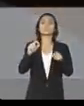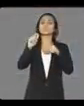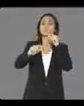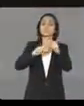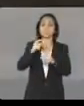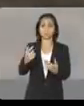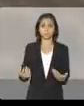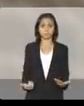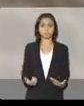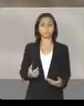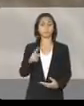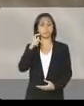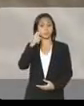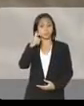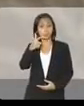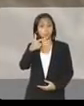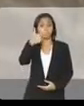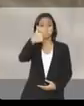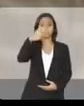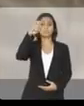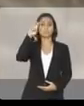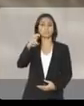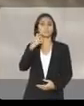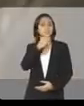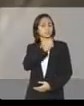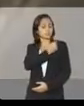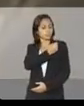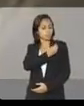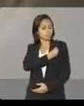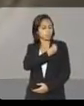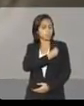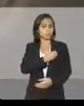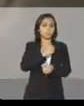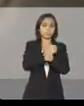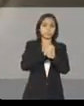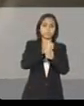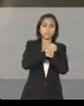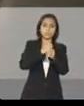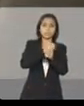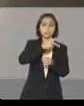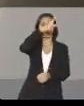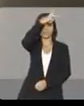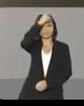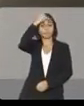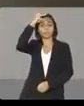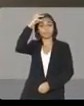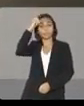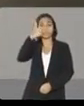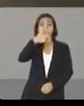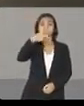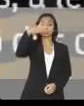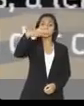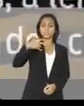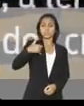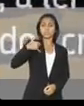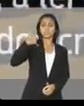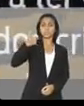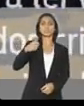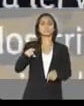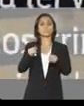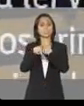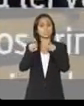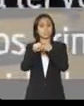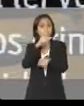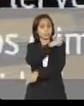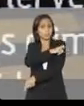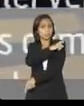gestão? Em quase 25 anos de vida pública, Eduardo Paes foi subprefeito aos 23 anos de idade e prefeito